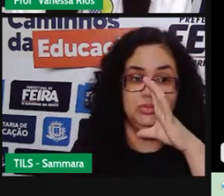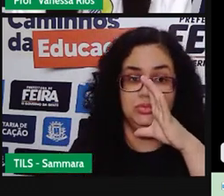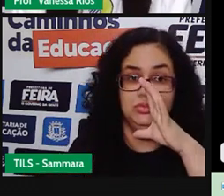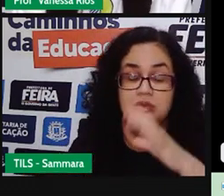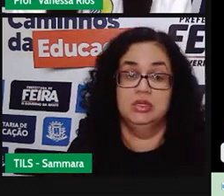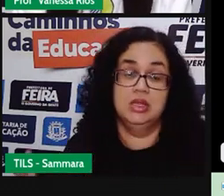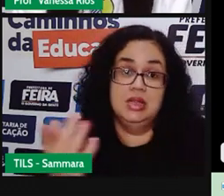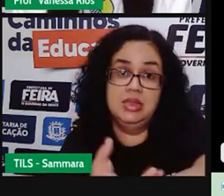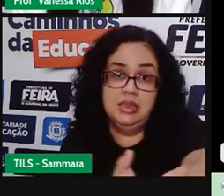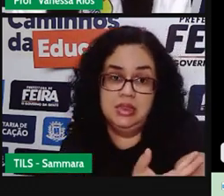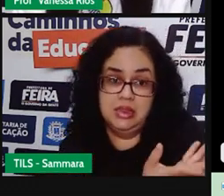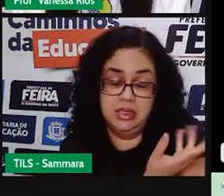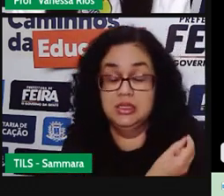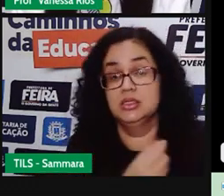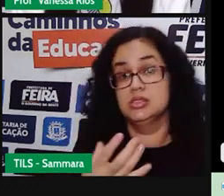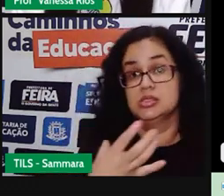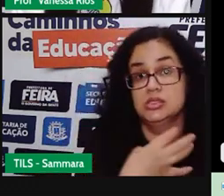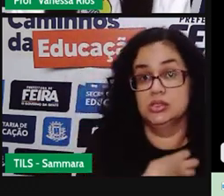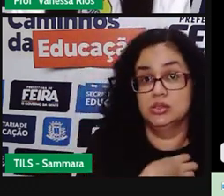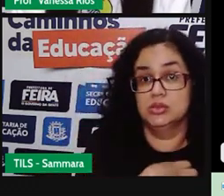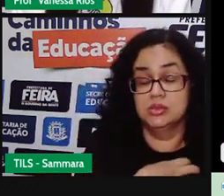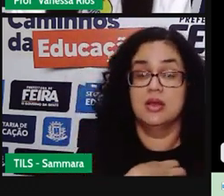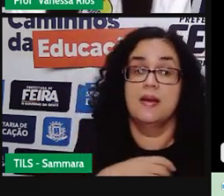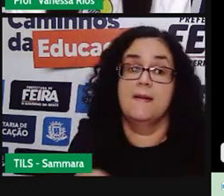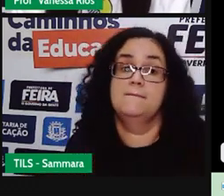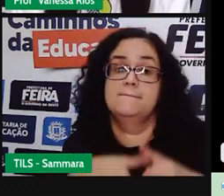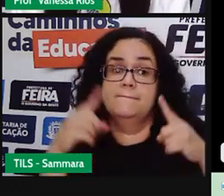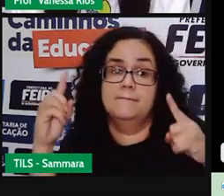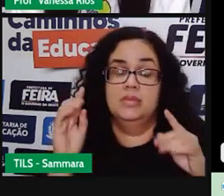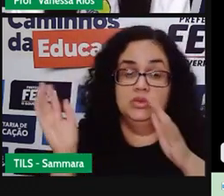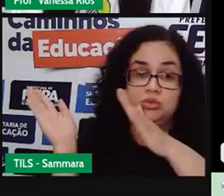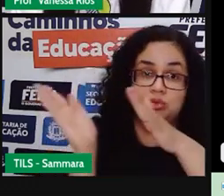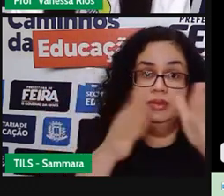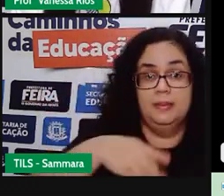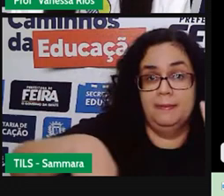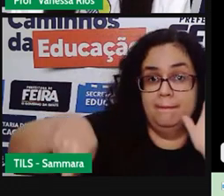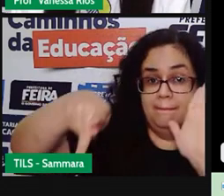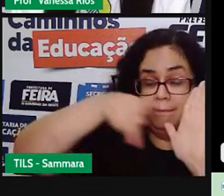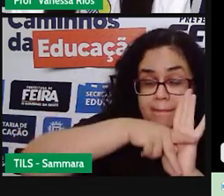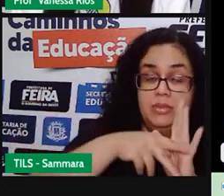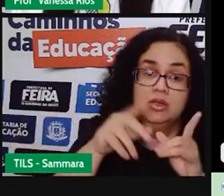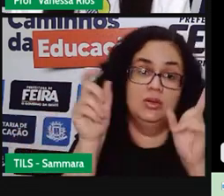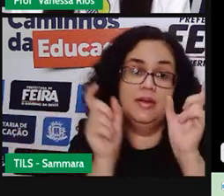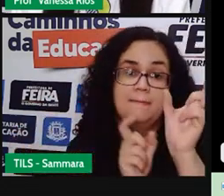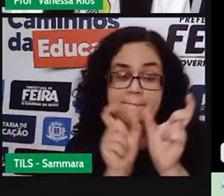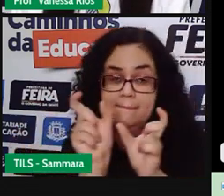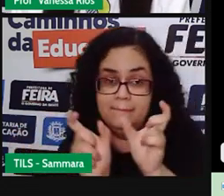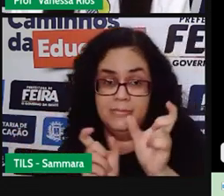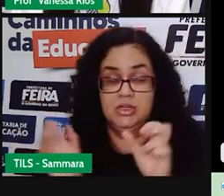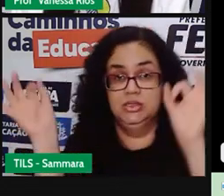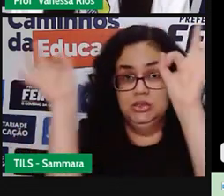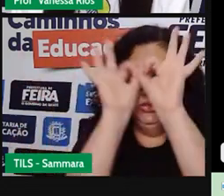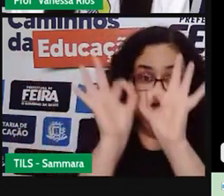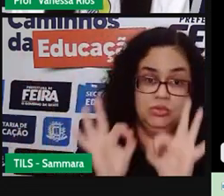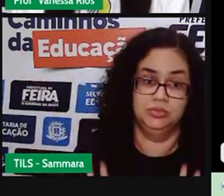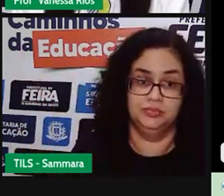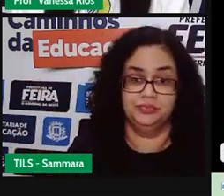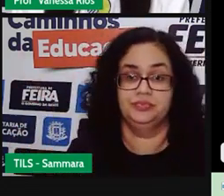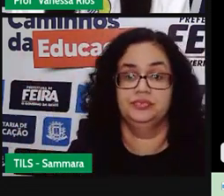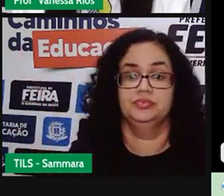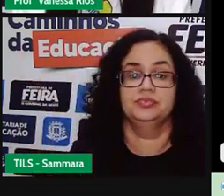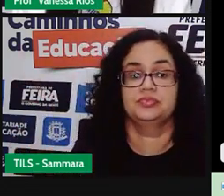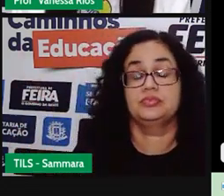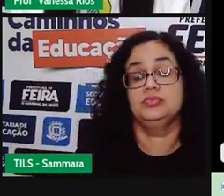essas palavras se organizem. Todo mundo sabe que os poemas, eles são organizados aí em versos